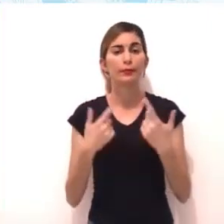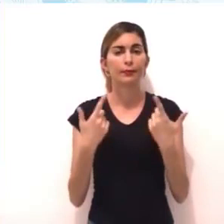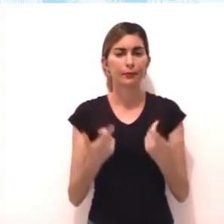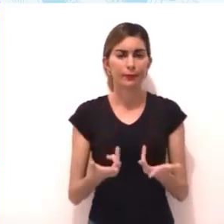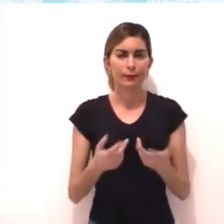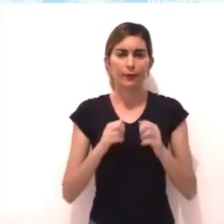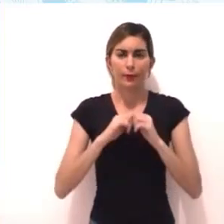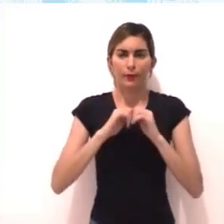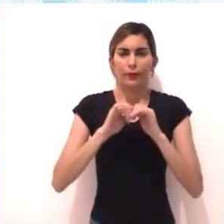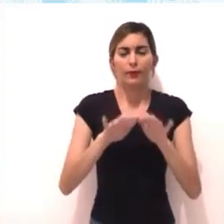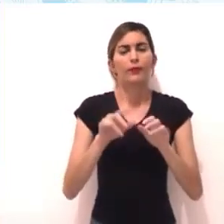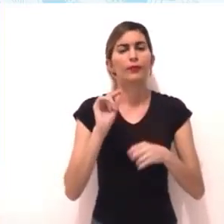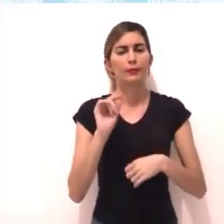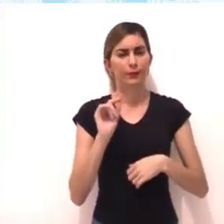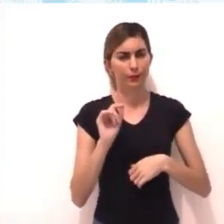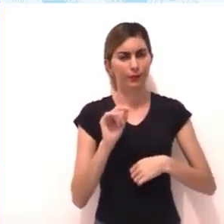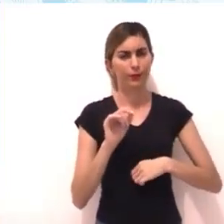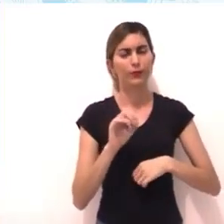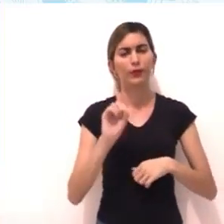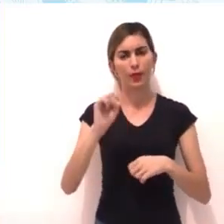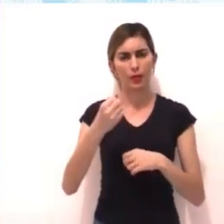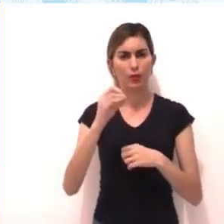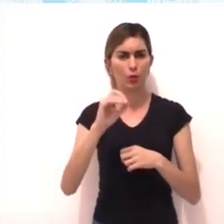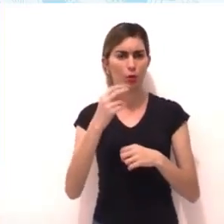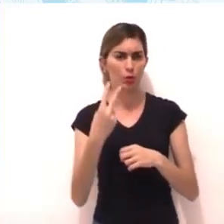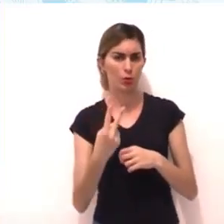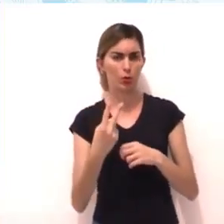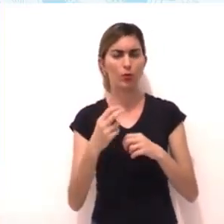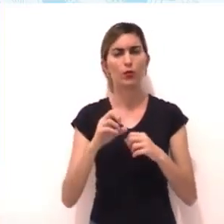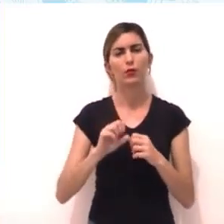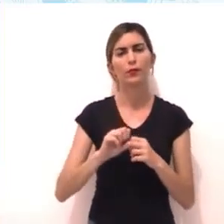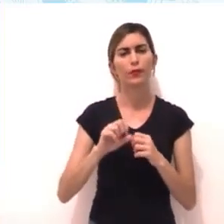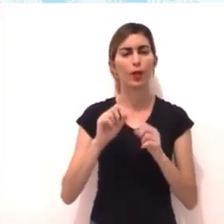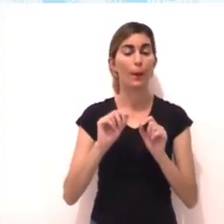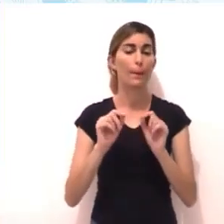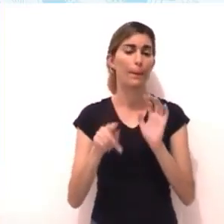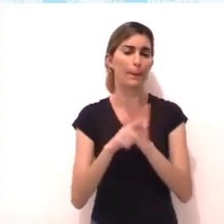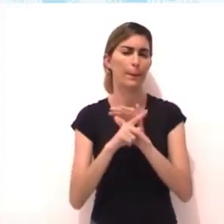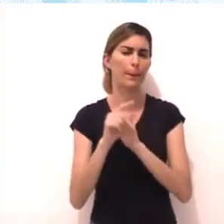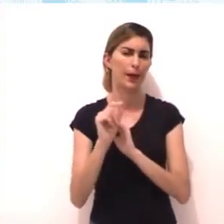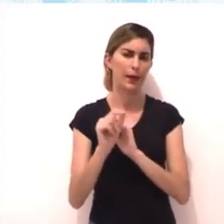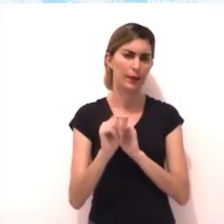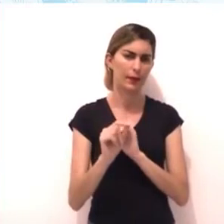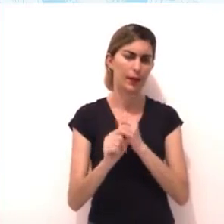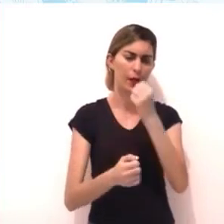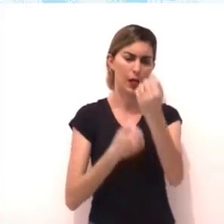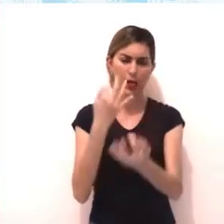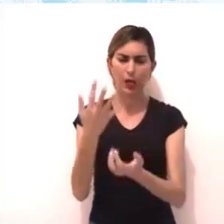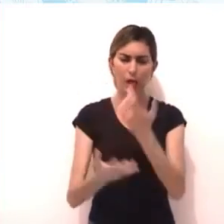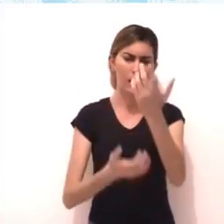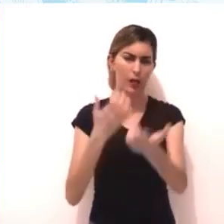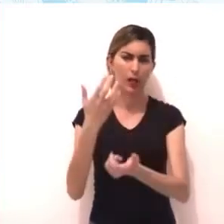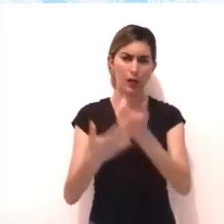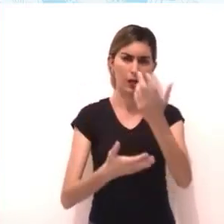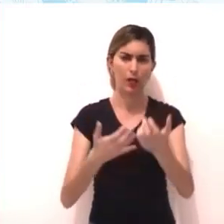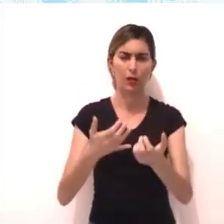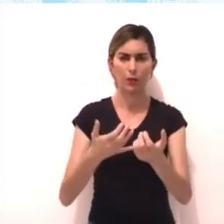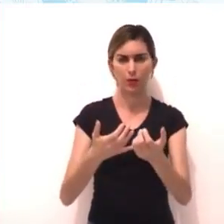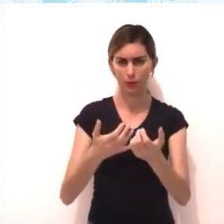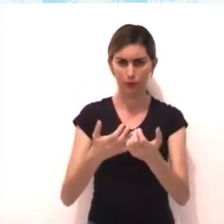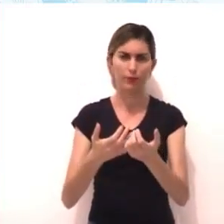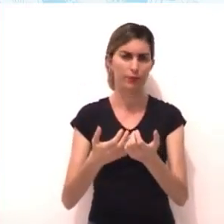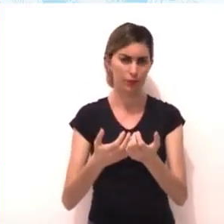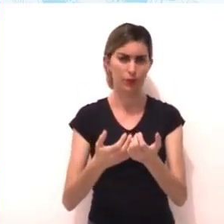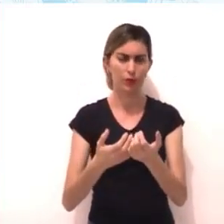fontes emissoras do óxido de enxofre são provenientes da queima de combustíveis